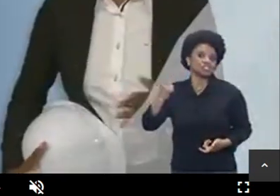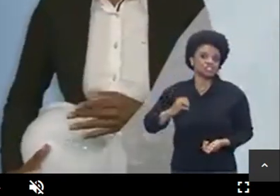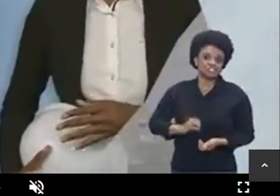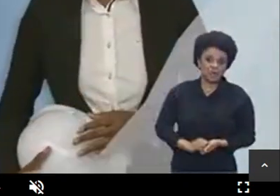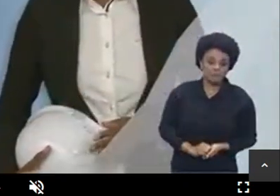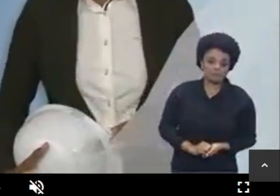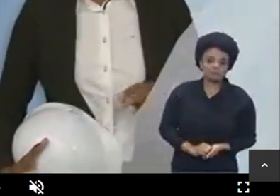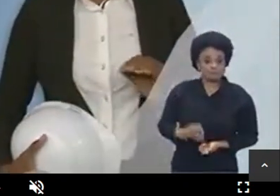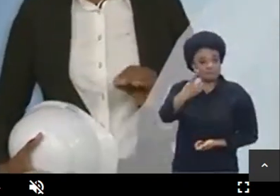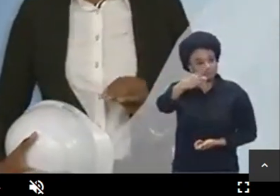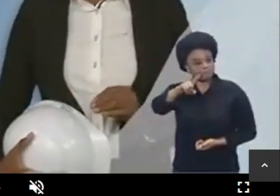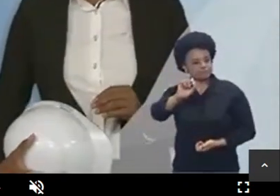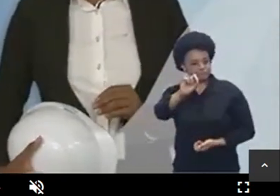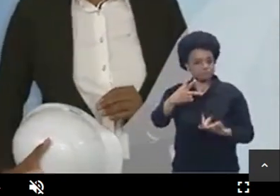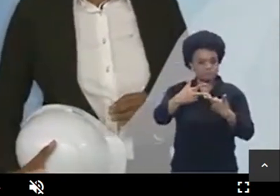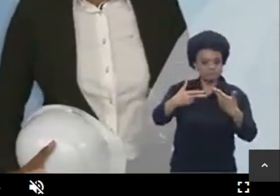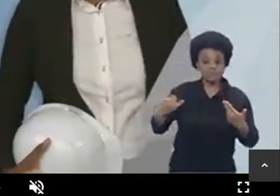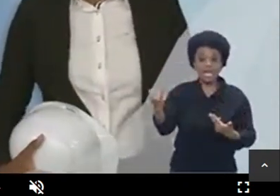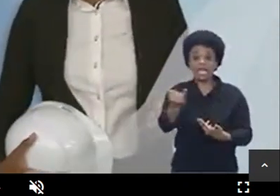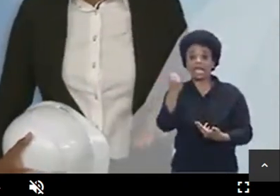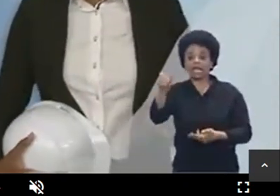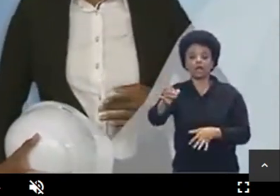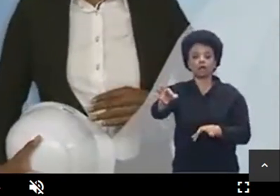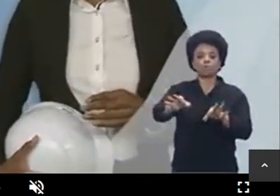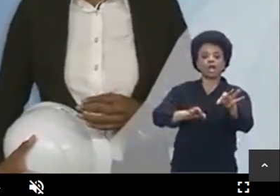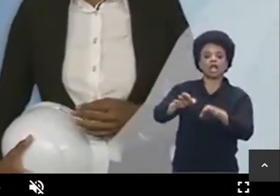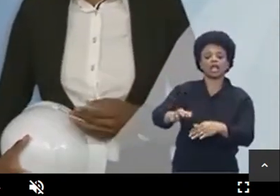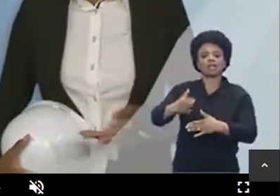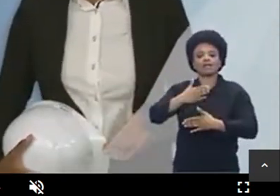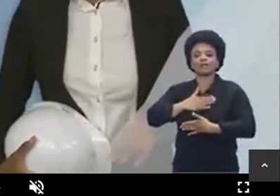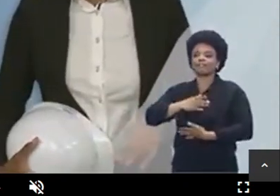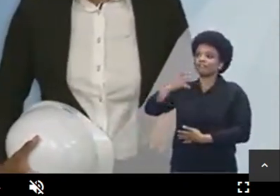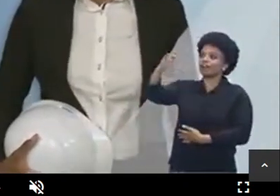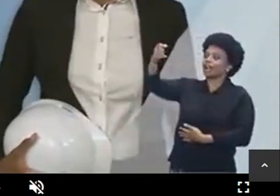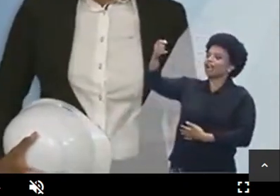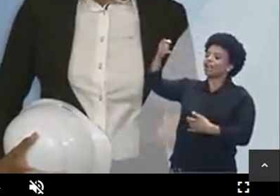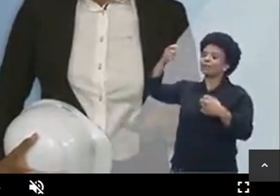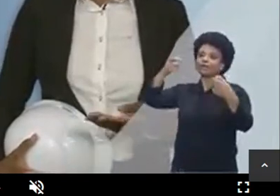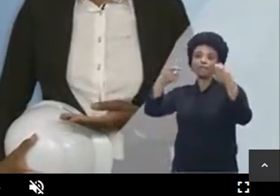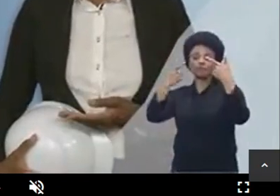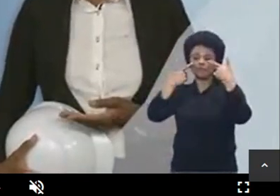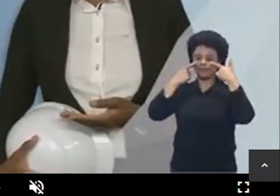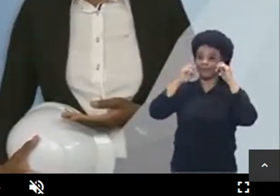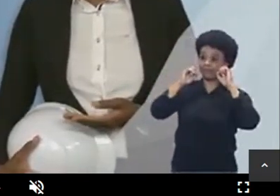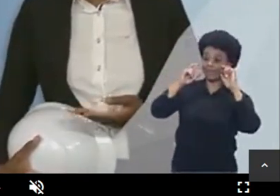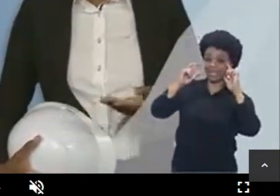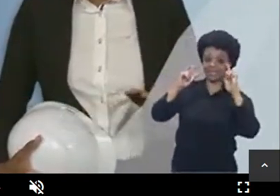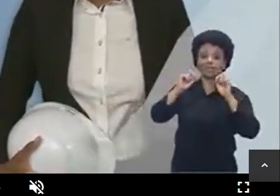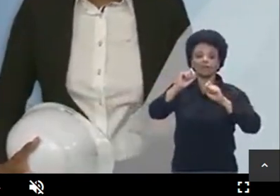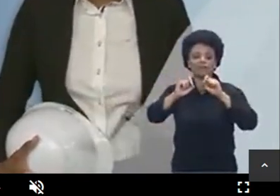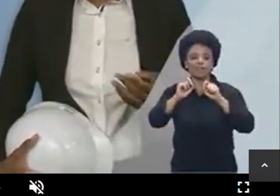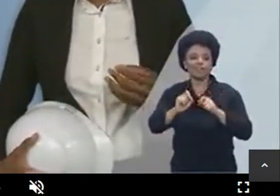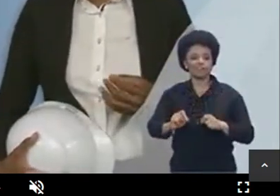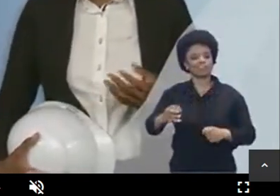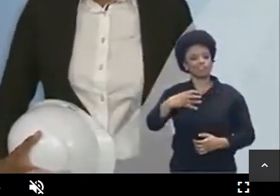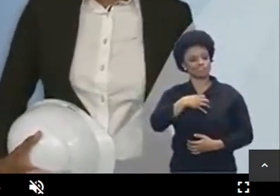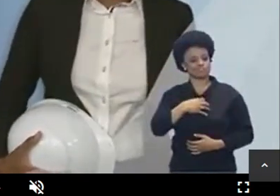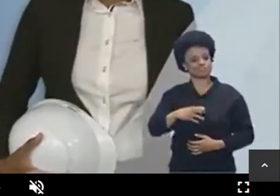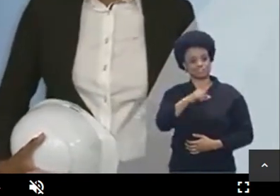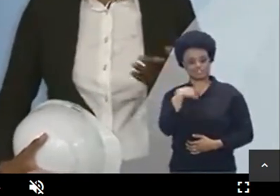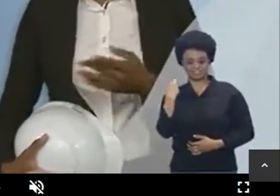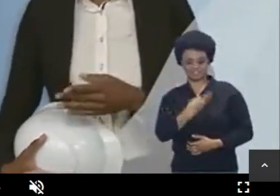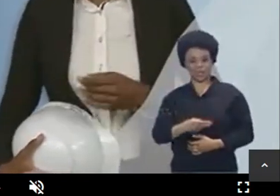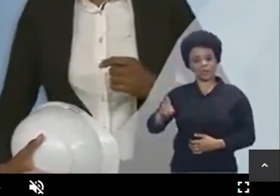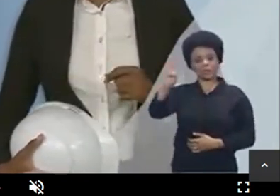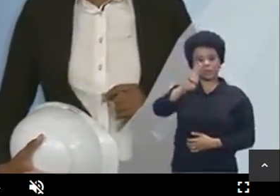Por fim, outro item importante do projeto é o conforto lumínico, que está relacionado com a forma como utilizamos as luzes